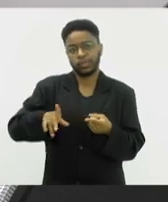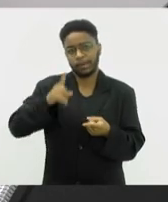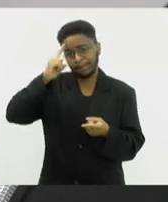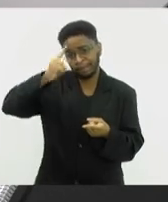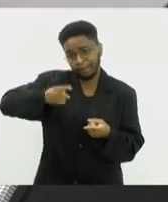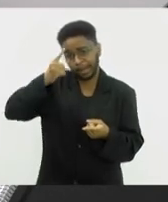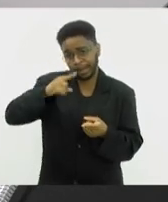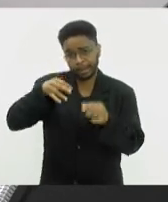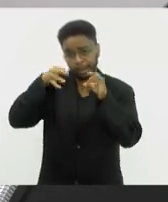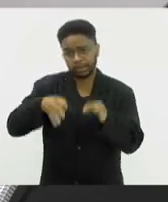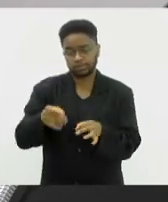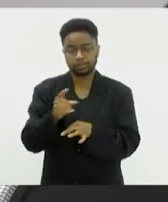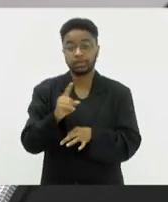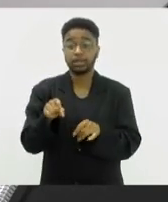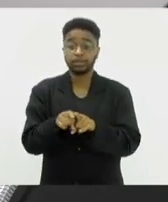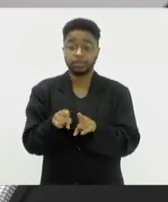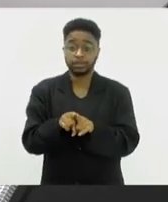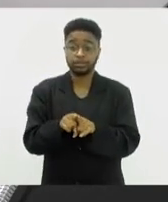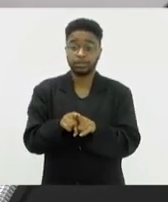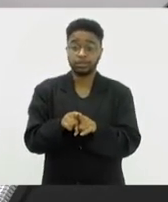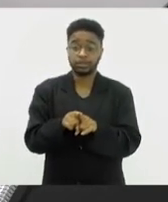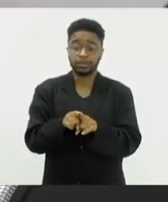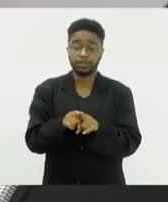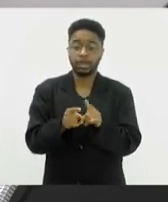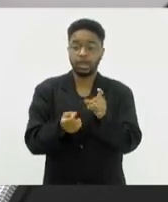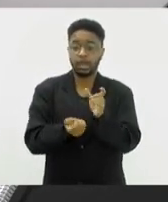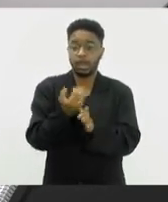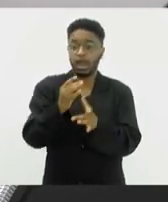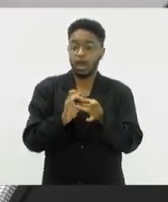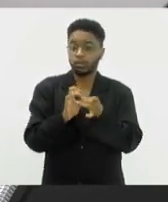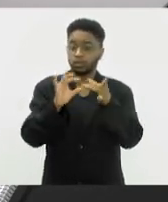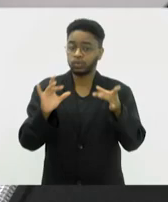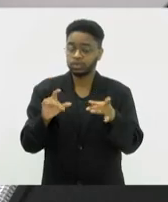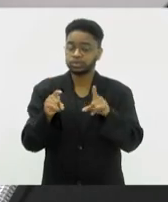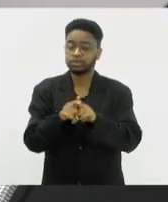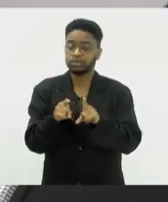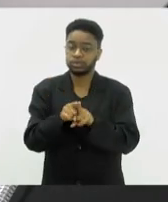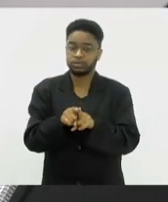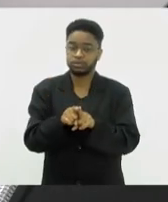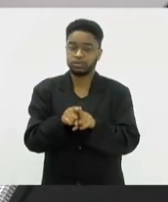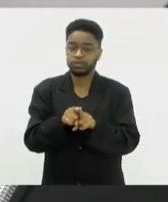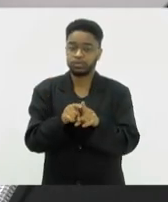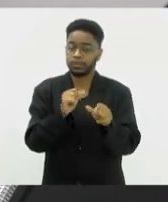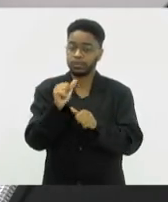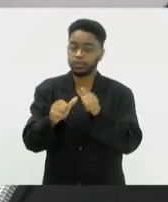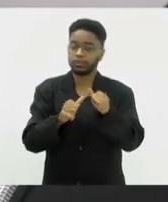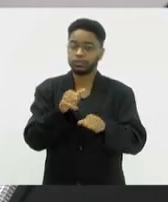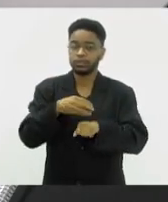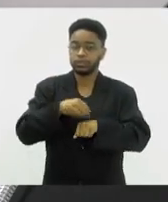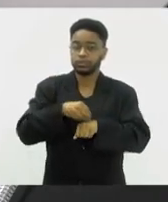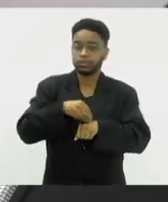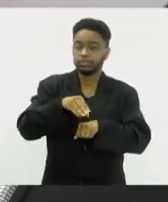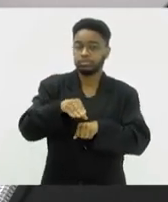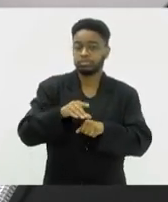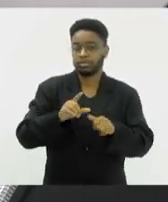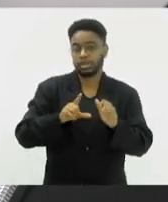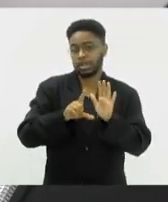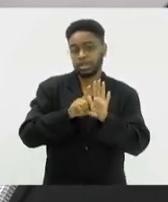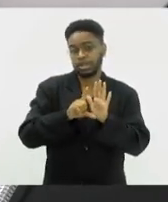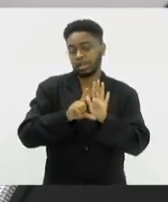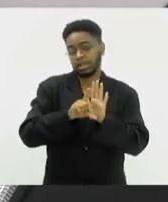não é determinativo, também o autorizativo, nem tampouco a transformação de cassação legislativa, né?